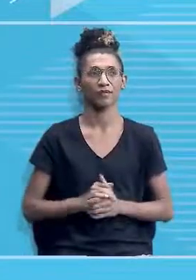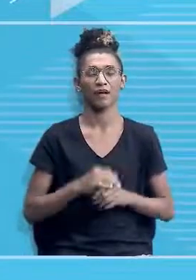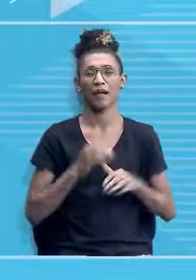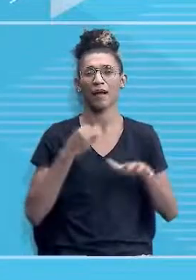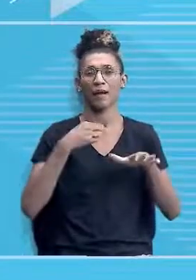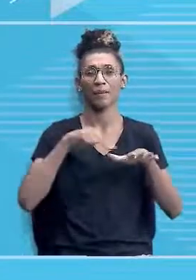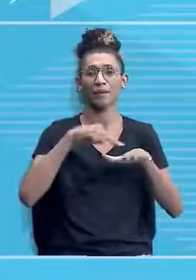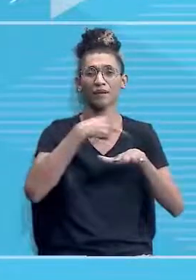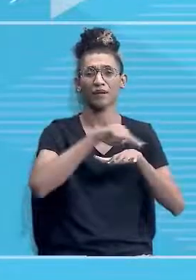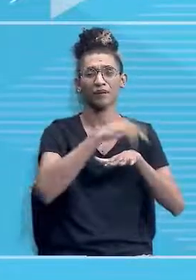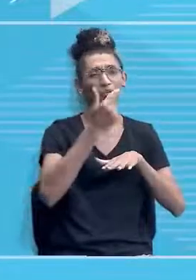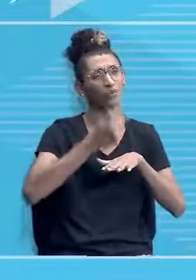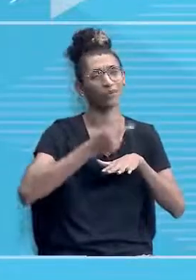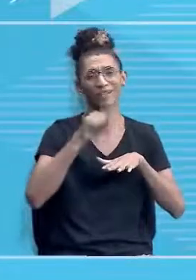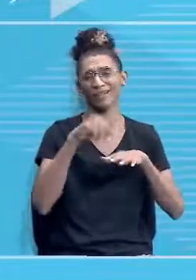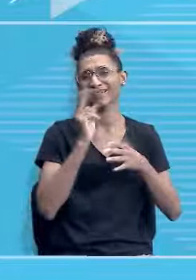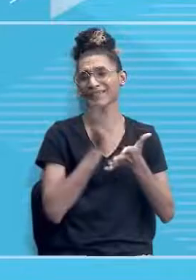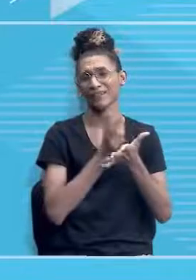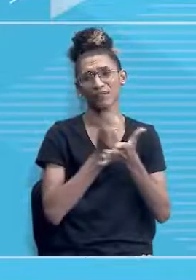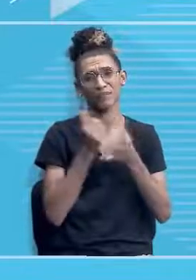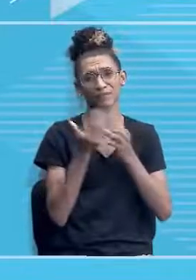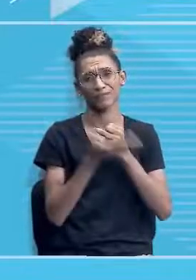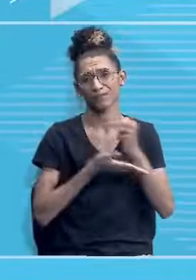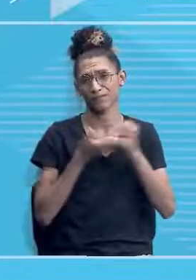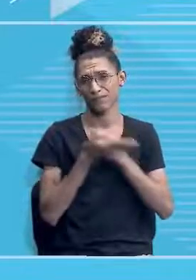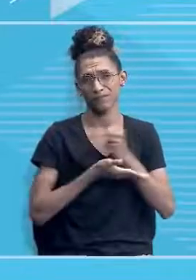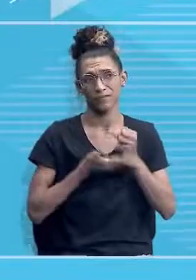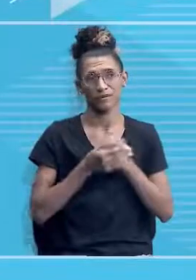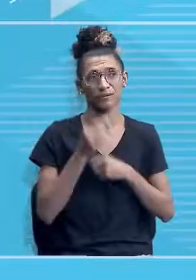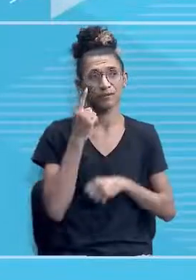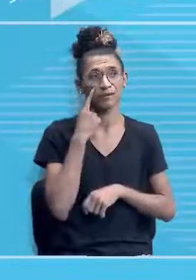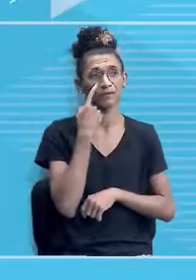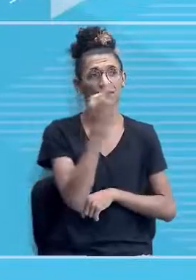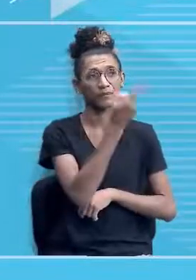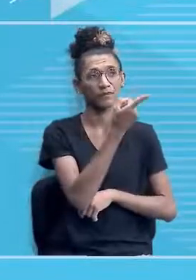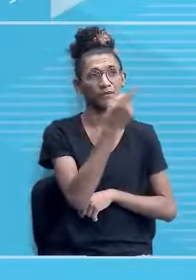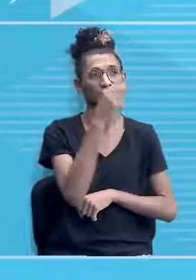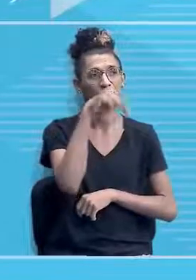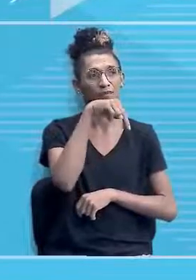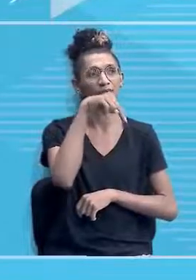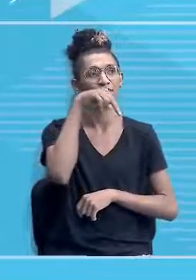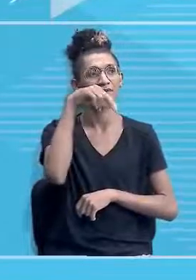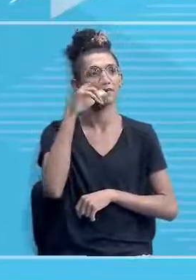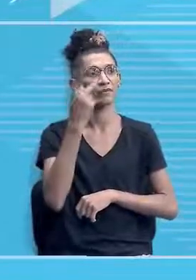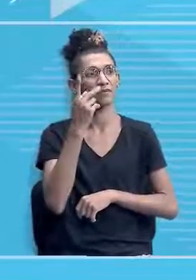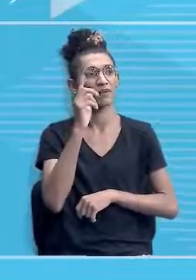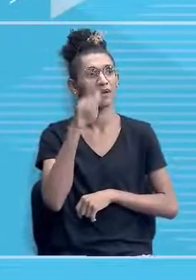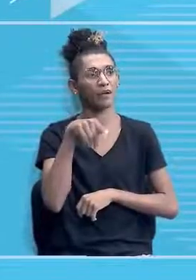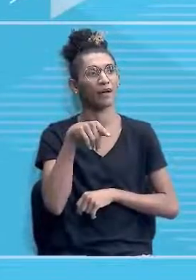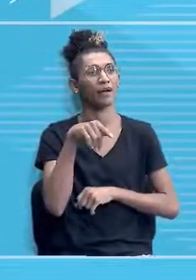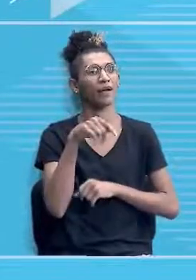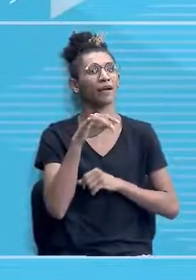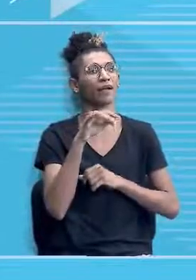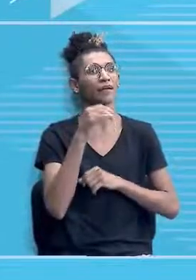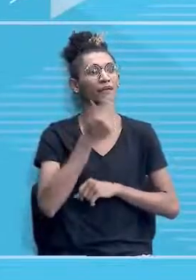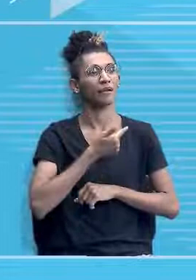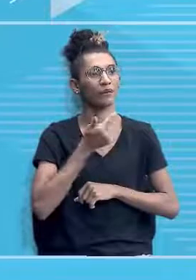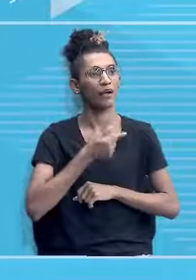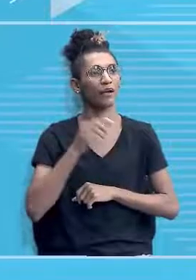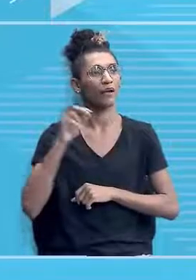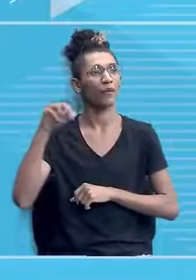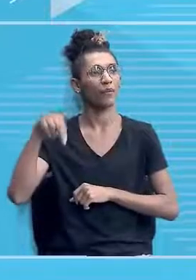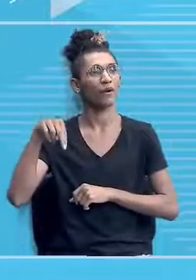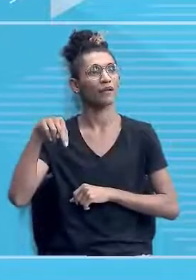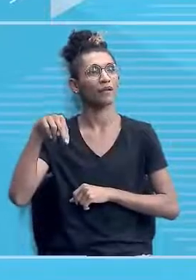toda vez que veem H ela é secundária se vierem H2 até cearense vim só o n desculpa nh2 é